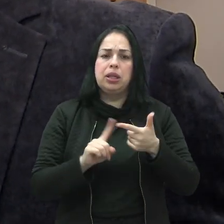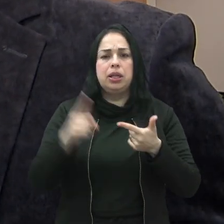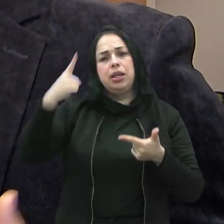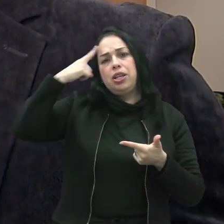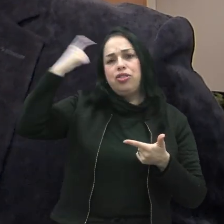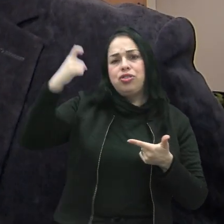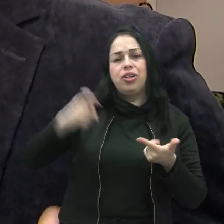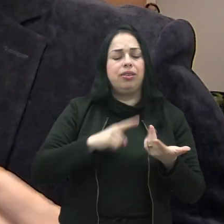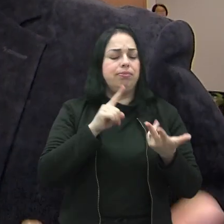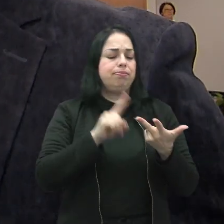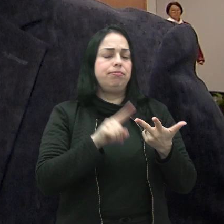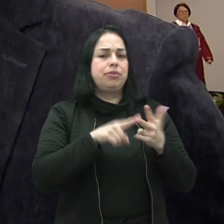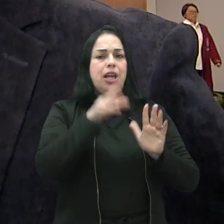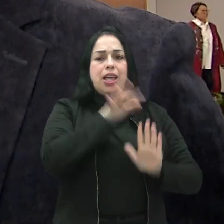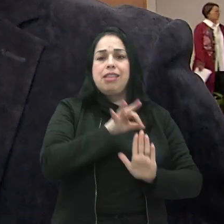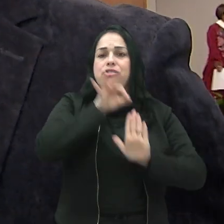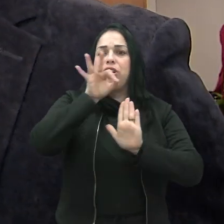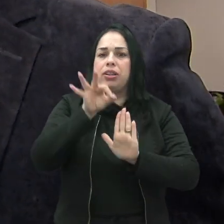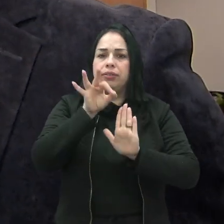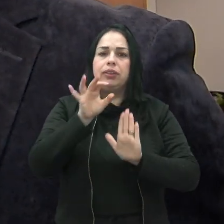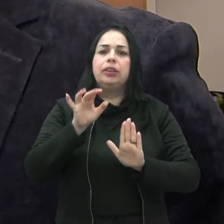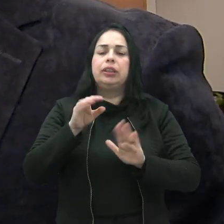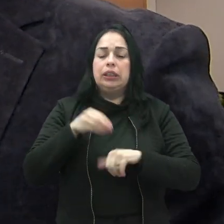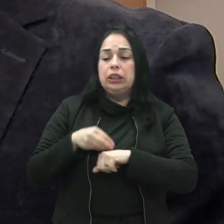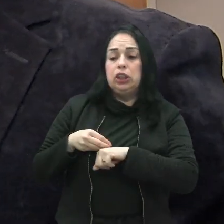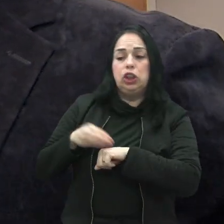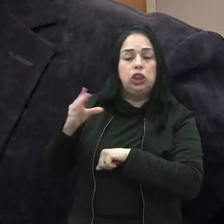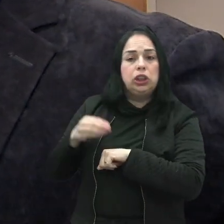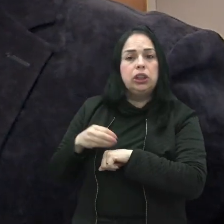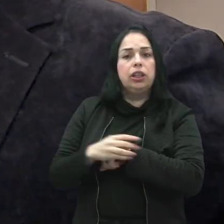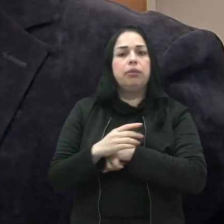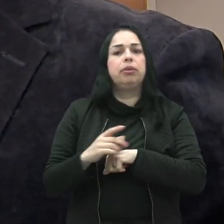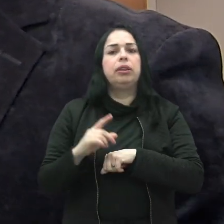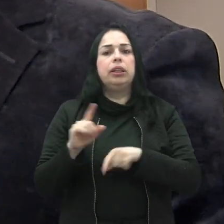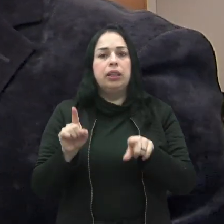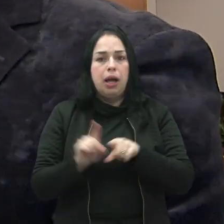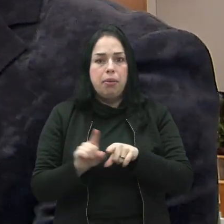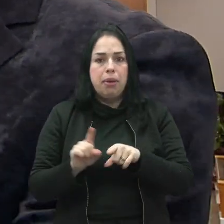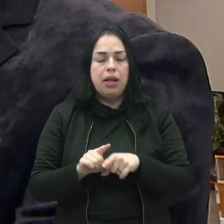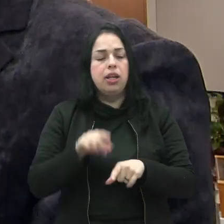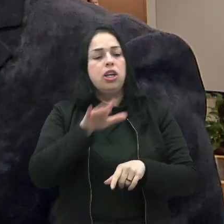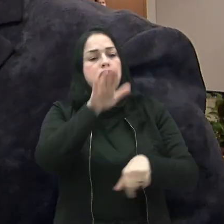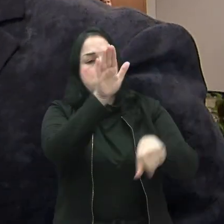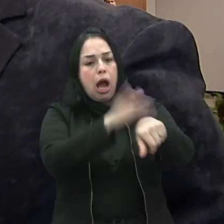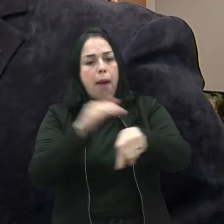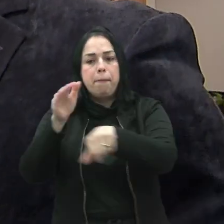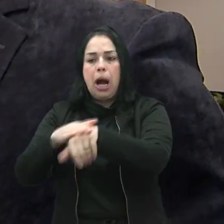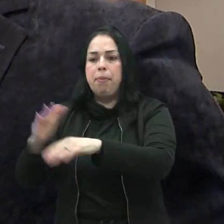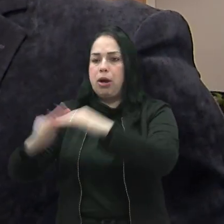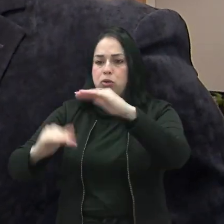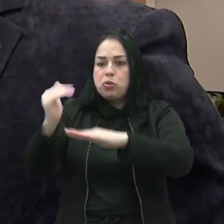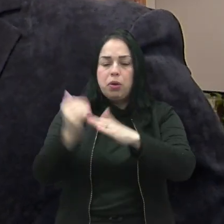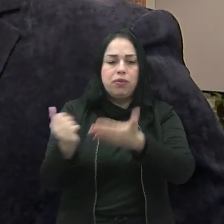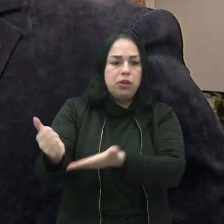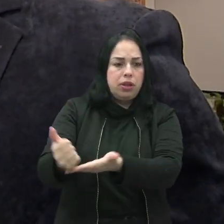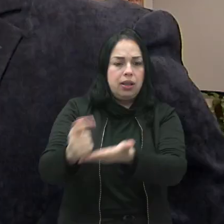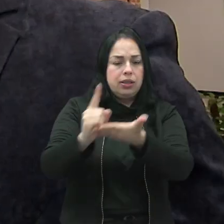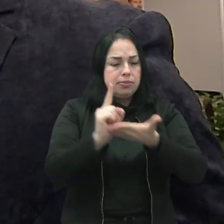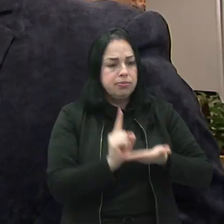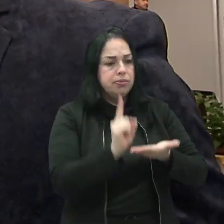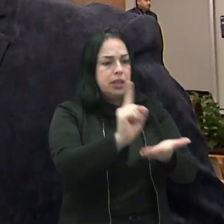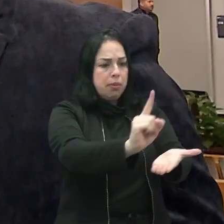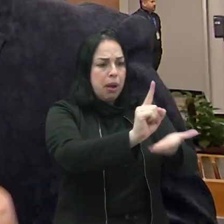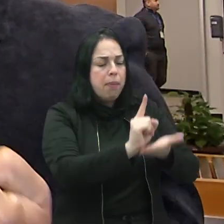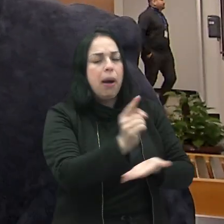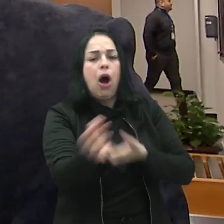leis, ideias, indicações, que nós até trazemos o produtor rural na